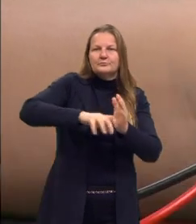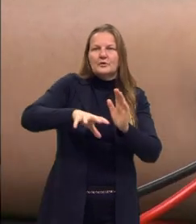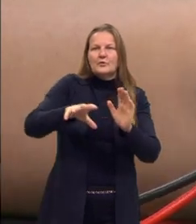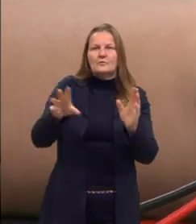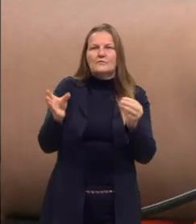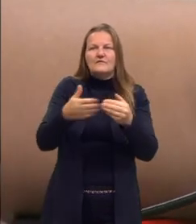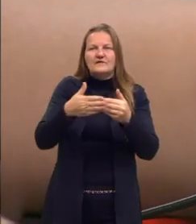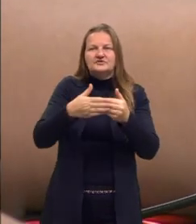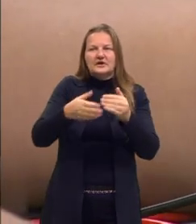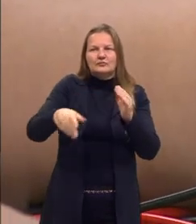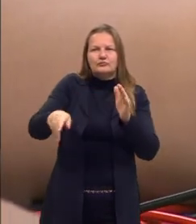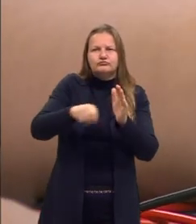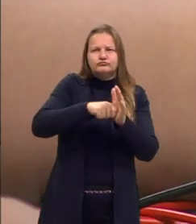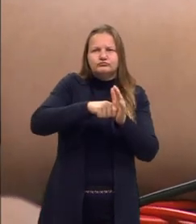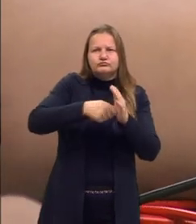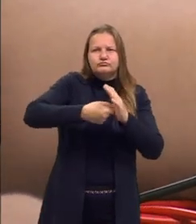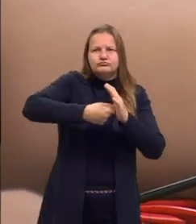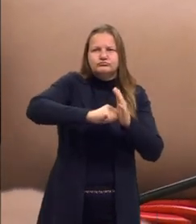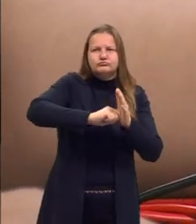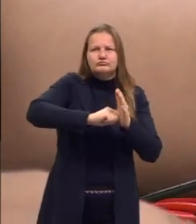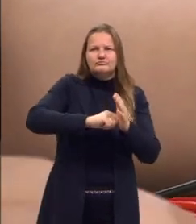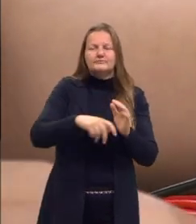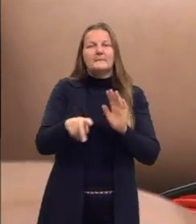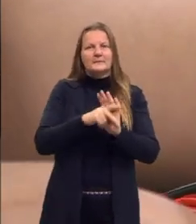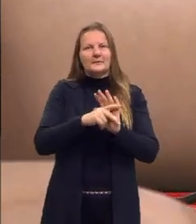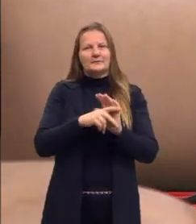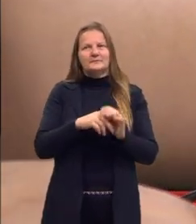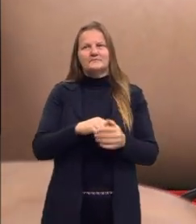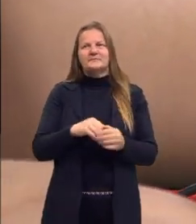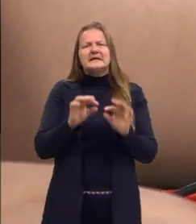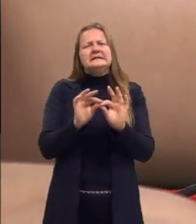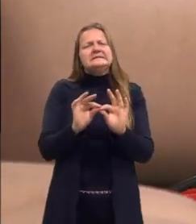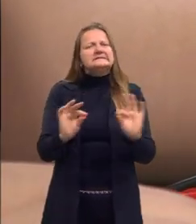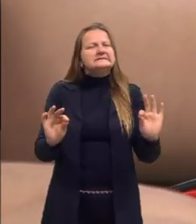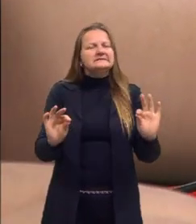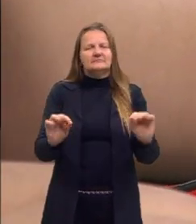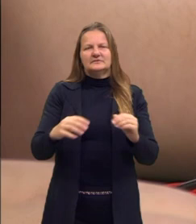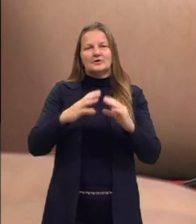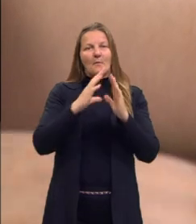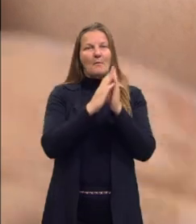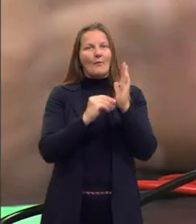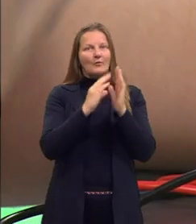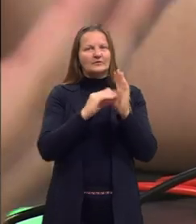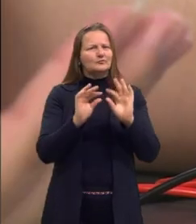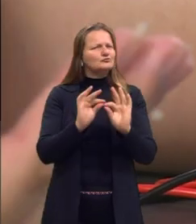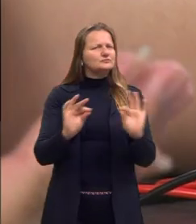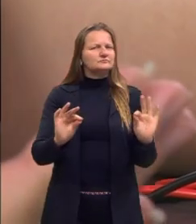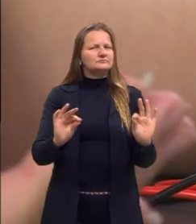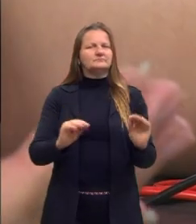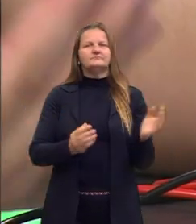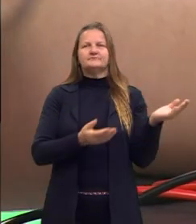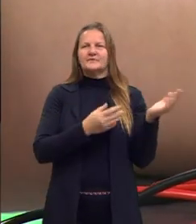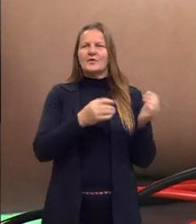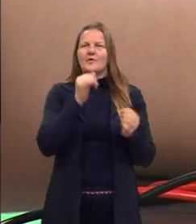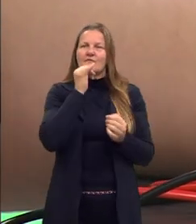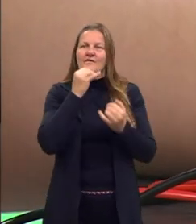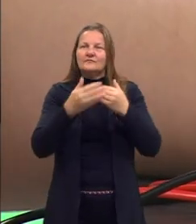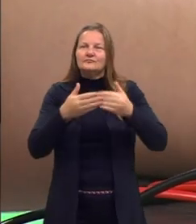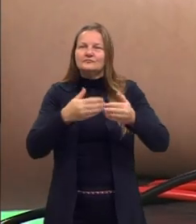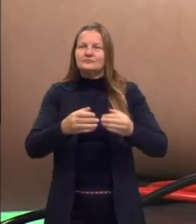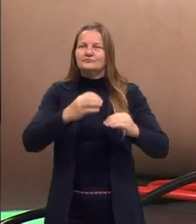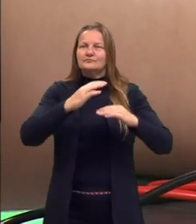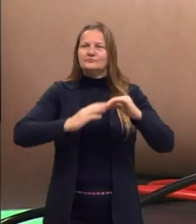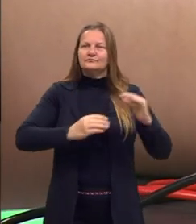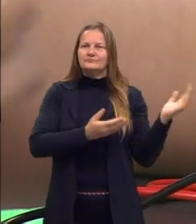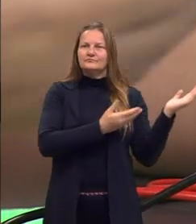esse é o meu voltímetro tá é só um dos modelos mais simples que a gente tem então eu vou só simular aqui para vocês verem como que